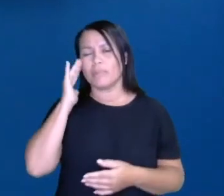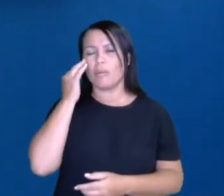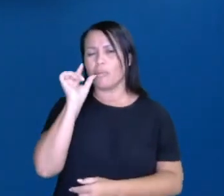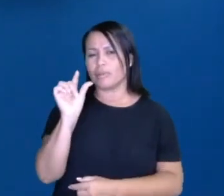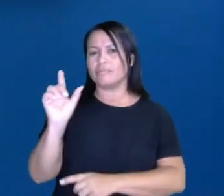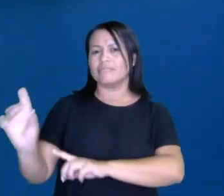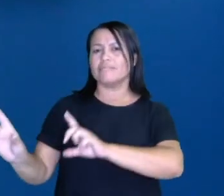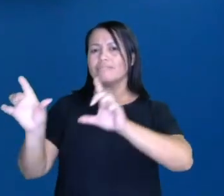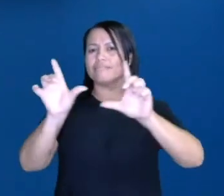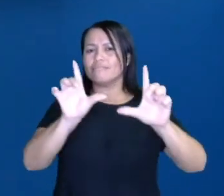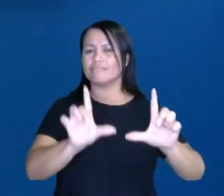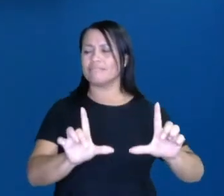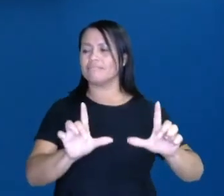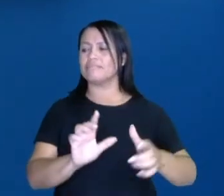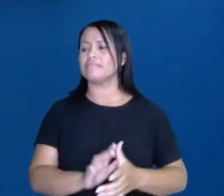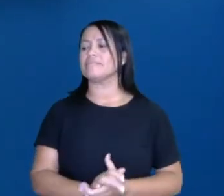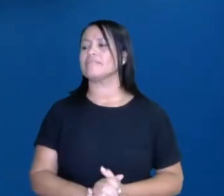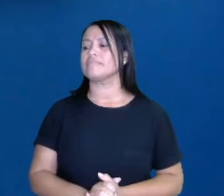pouquinho?